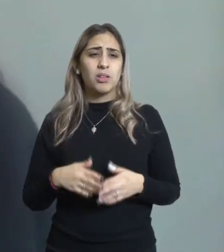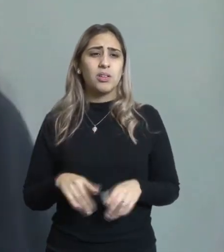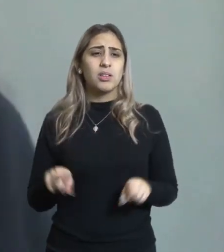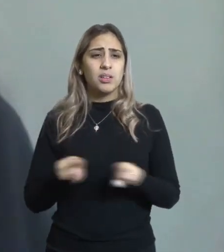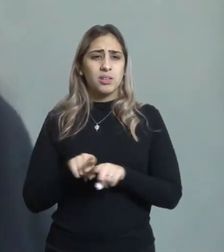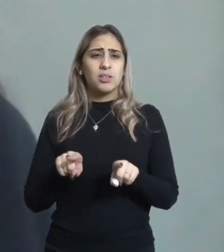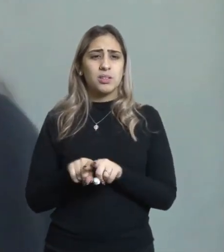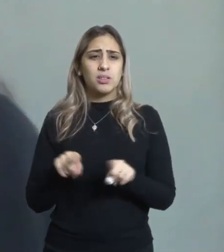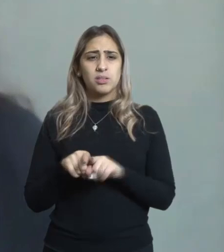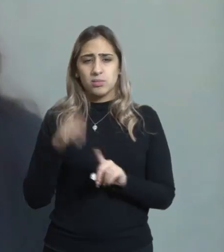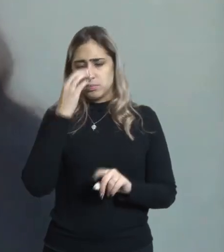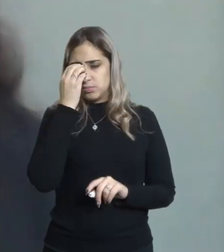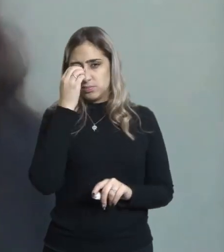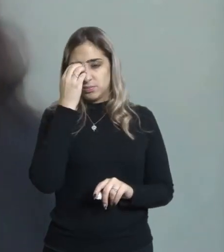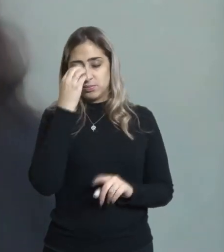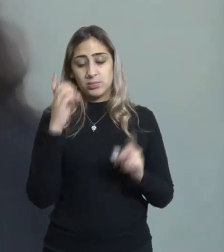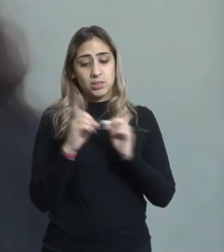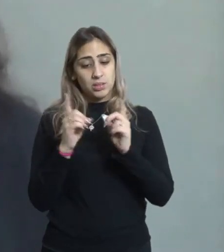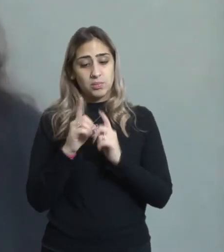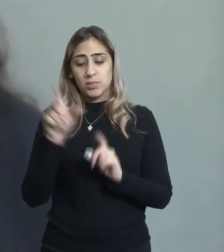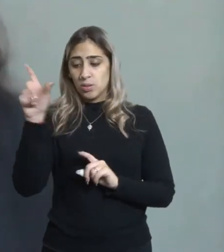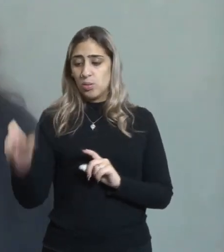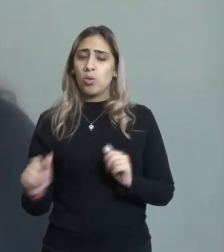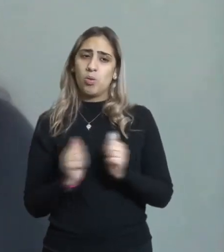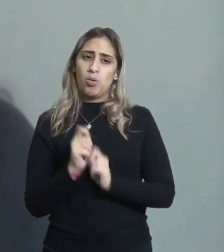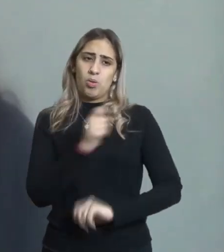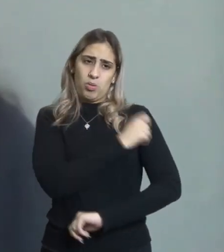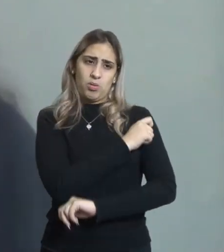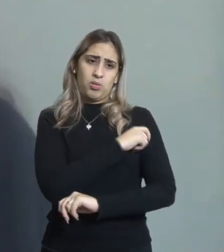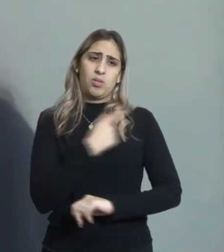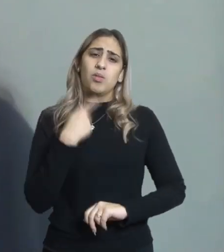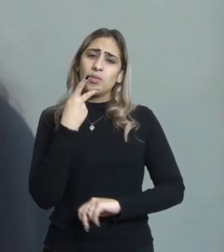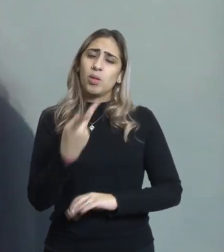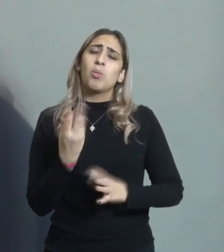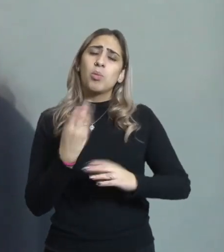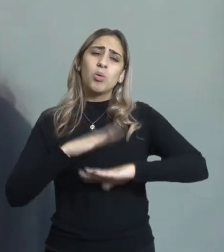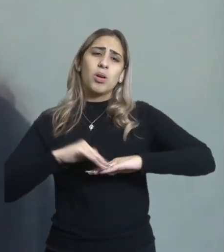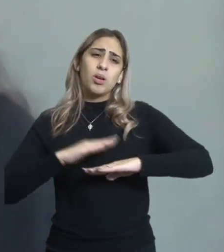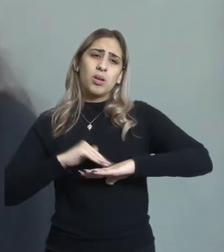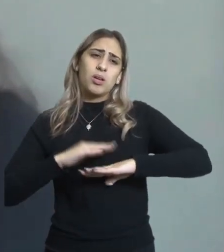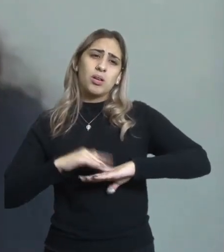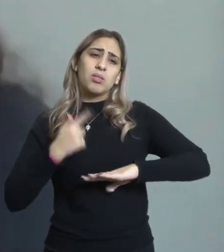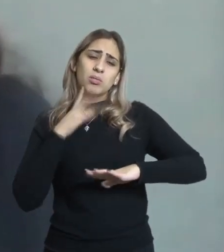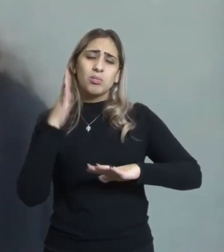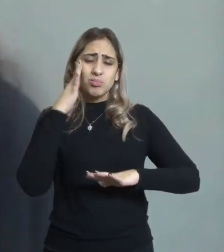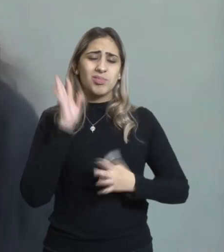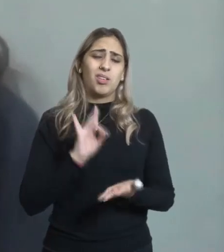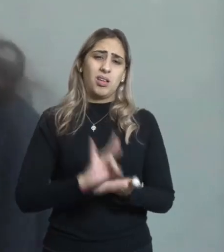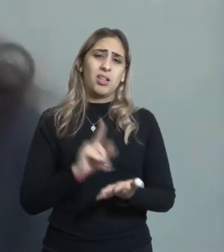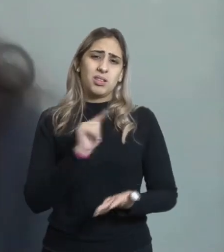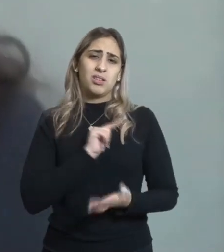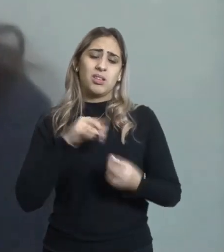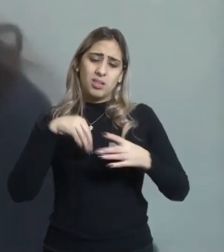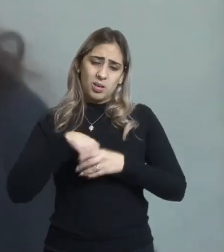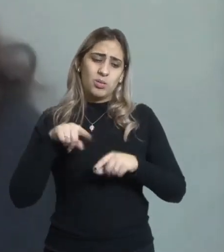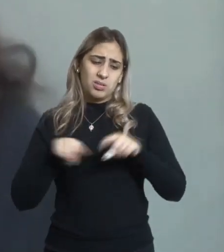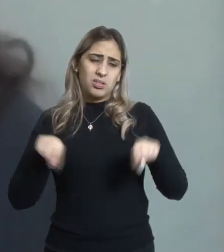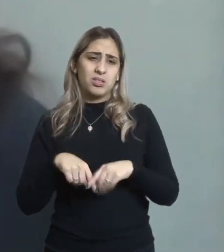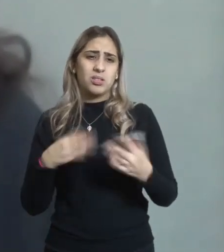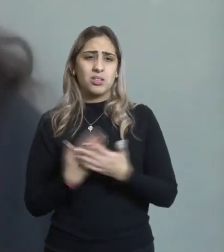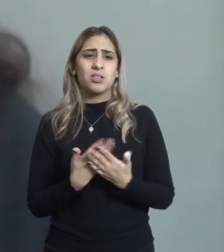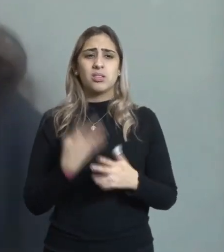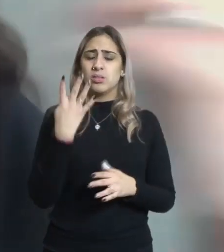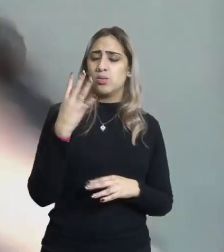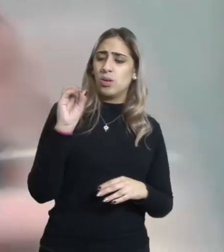também fazer atendimentos individuais com o estudante. E eu falo isso com muito carinho, porque eu sei da realidade que tem na sala de aula, que são